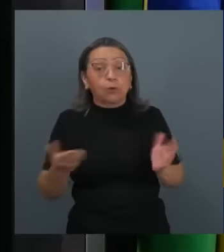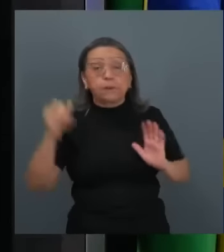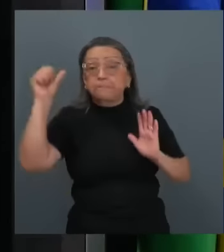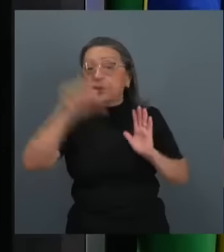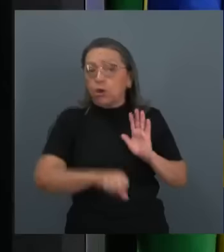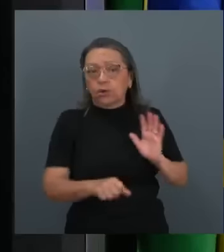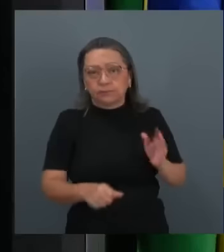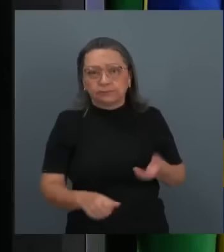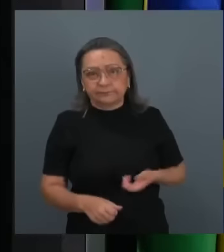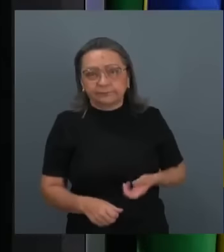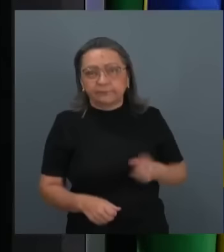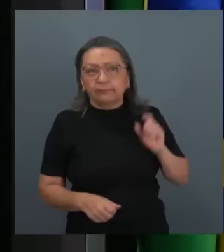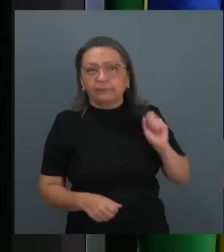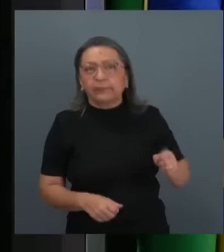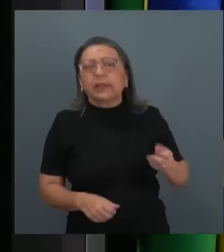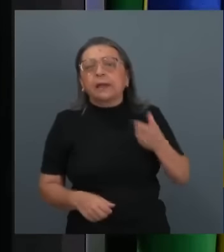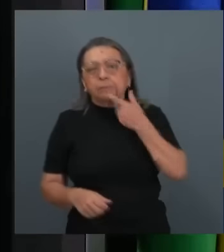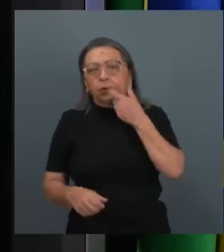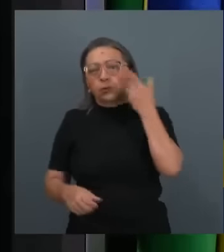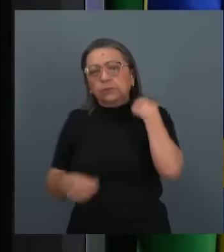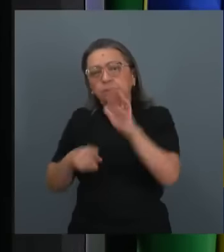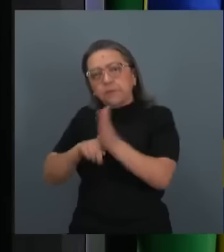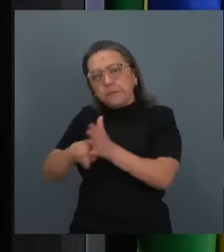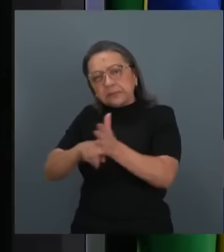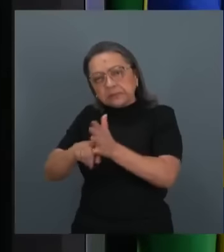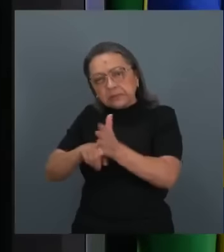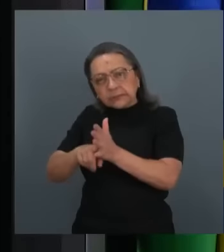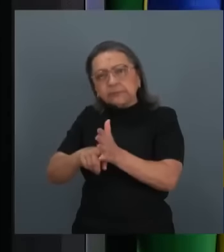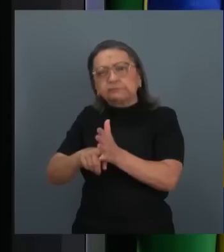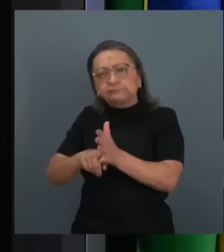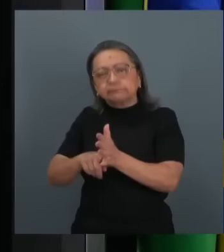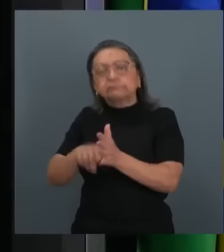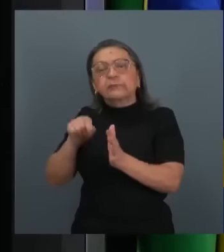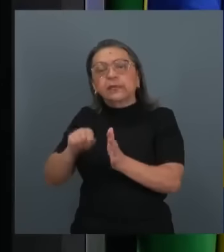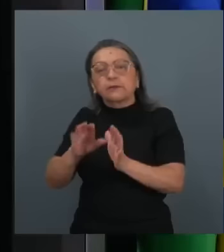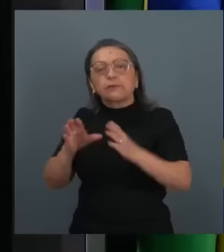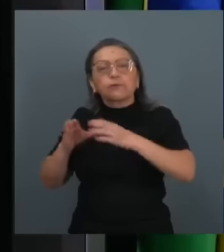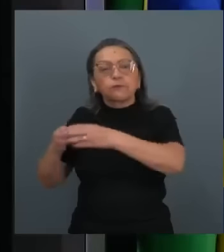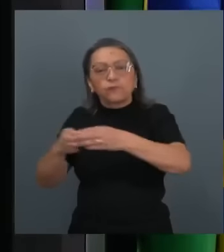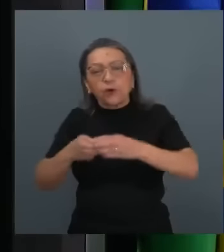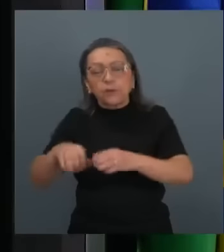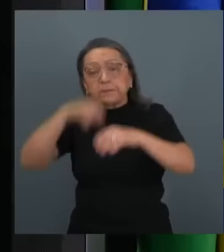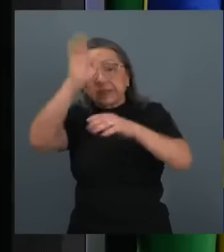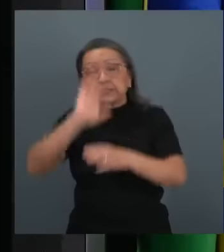situação. Em pesquisa recente, realizada pelo Fórum Brasileiro de